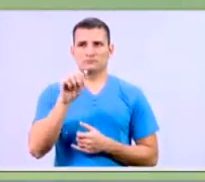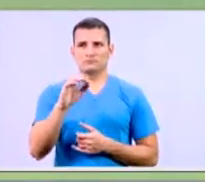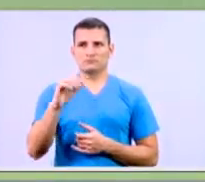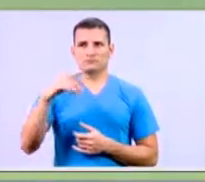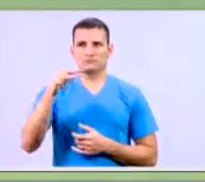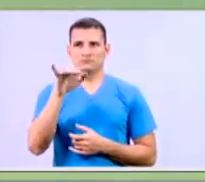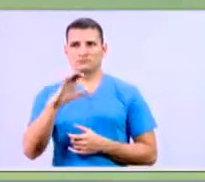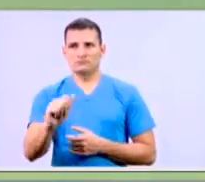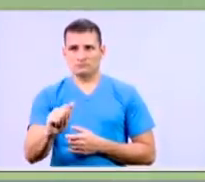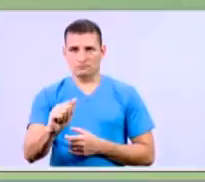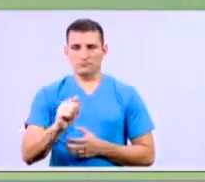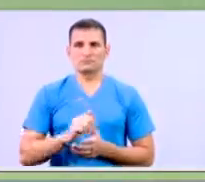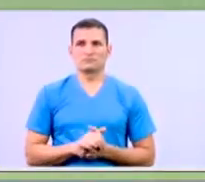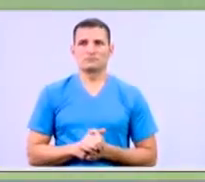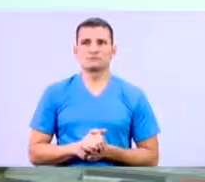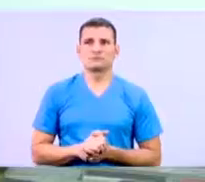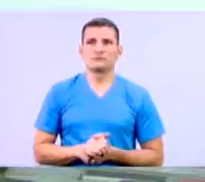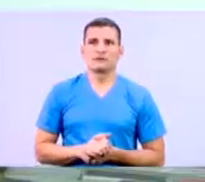é